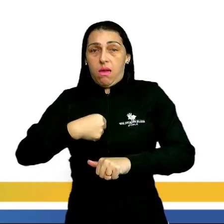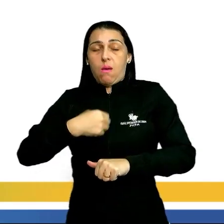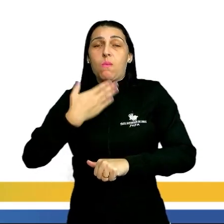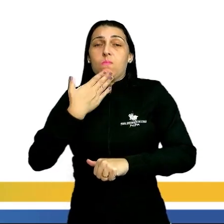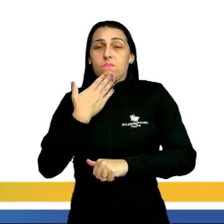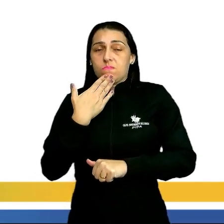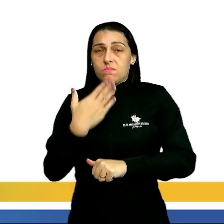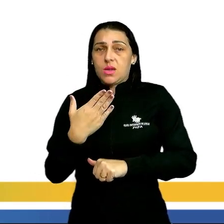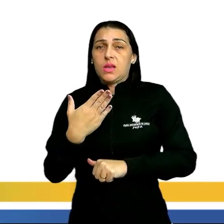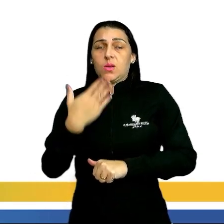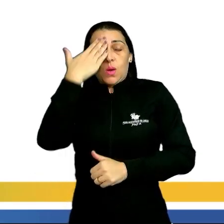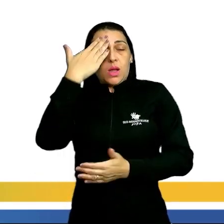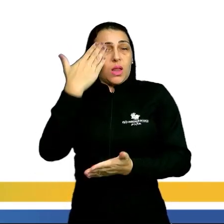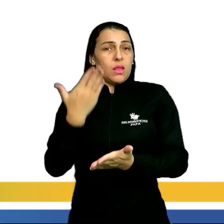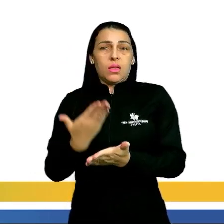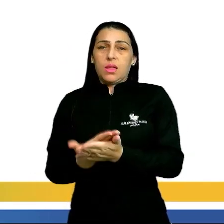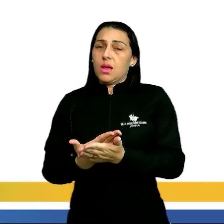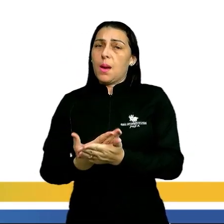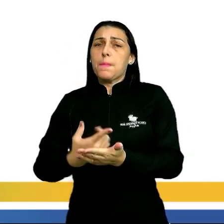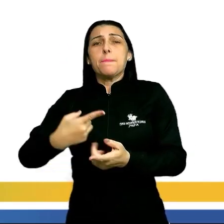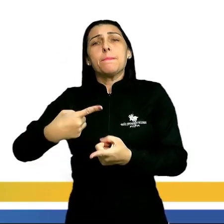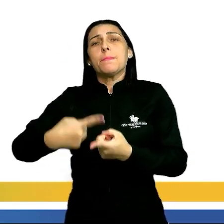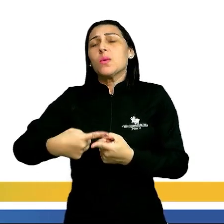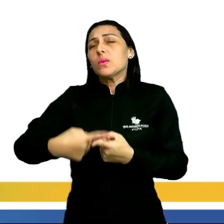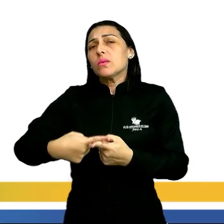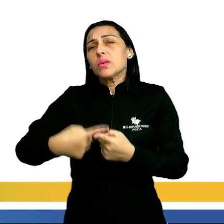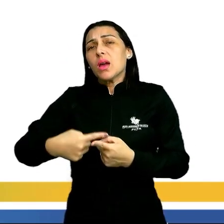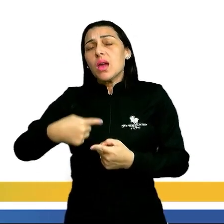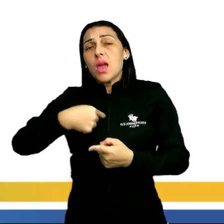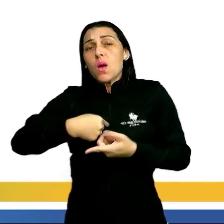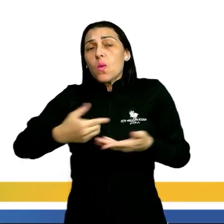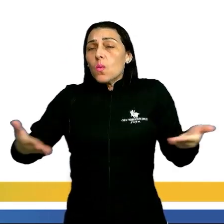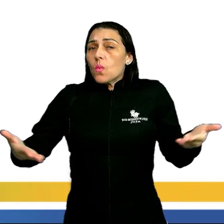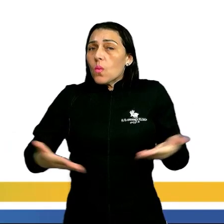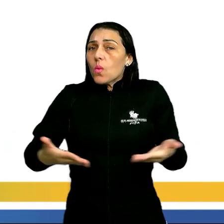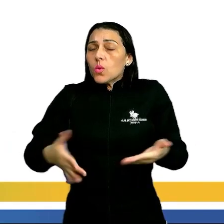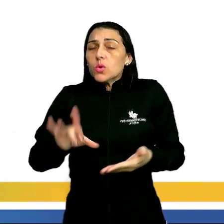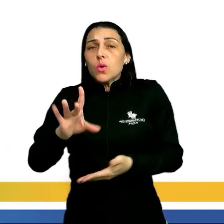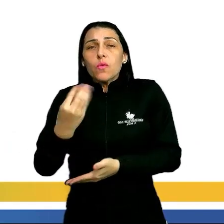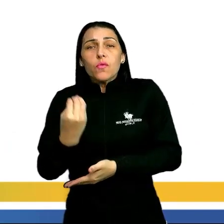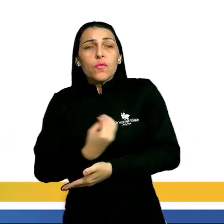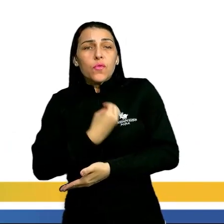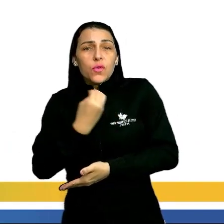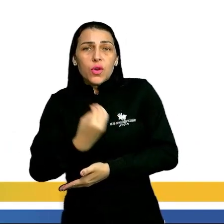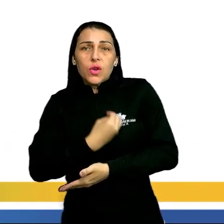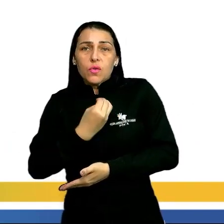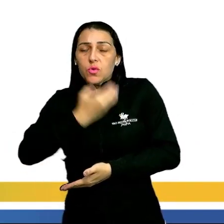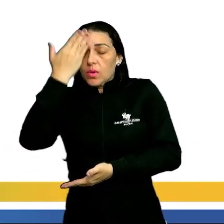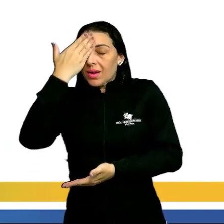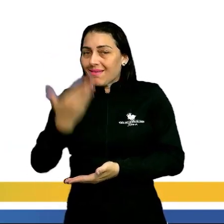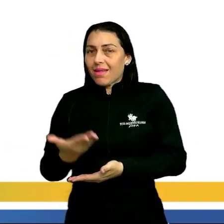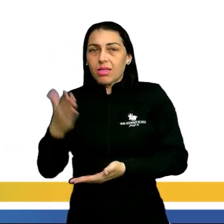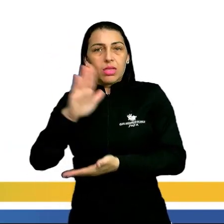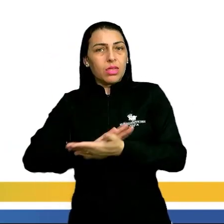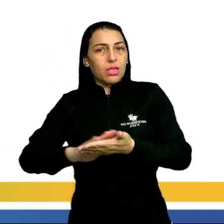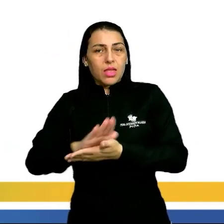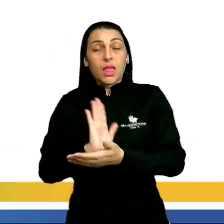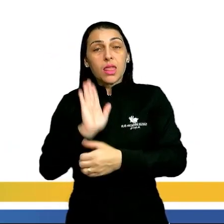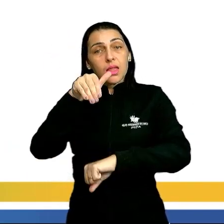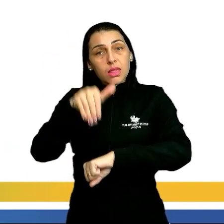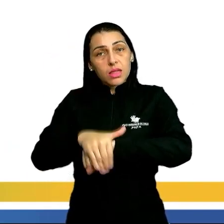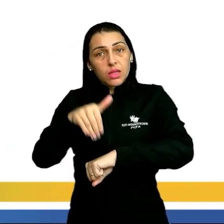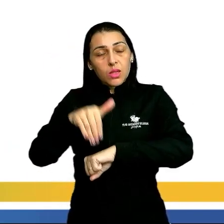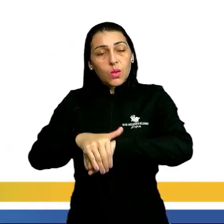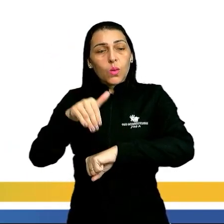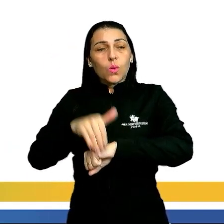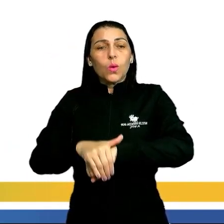da descrença em meio, porque eu hoje só vivo da descrença. À noite, quando